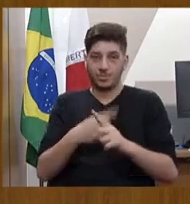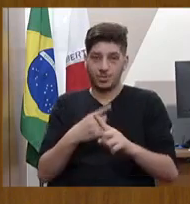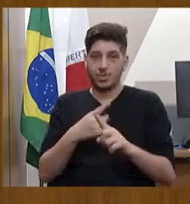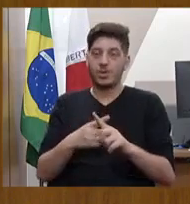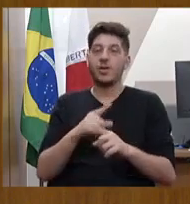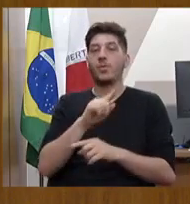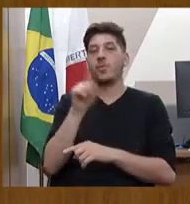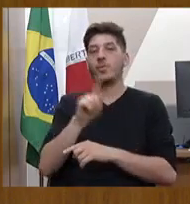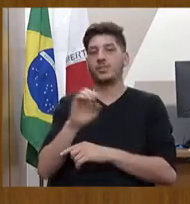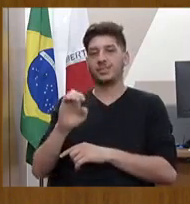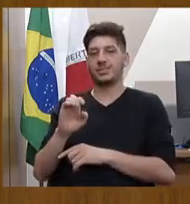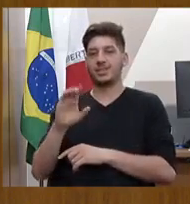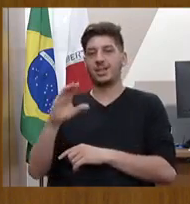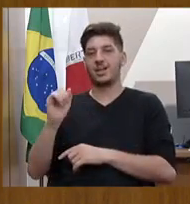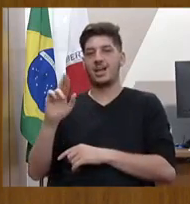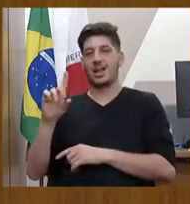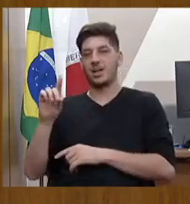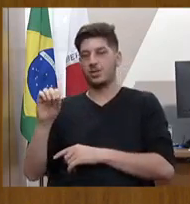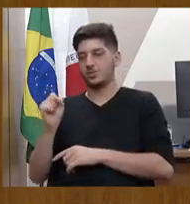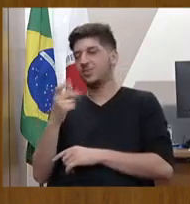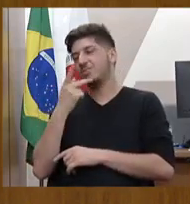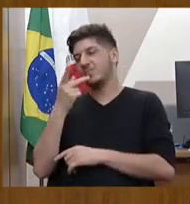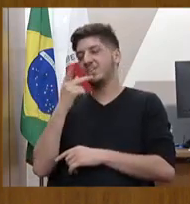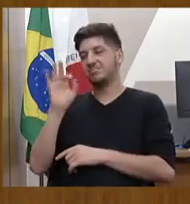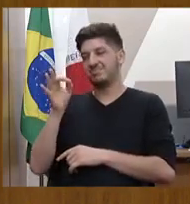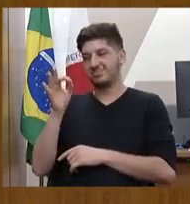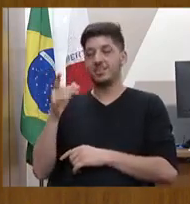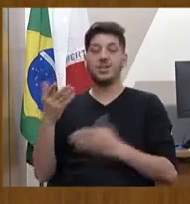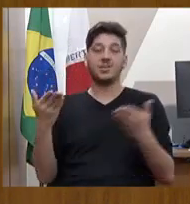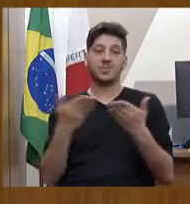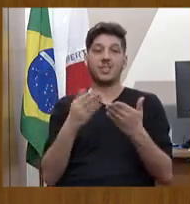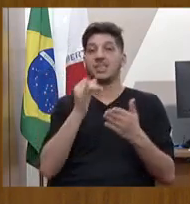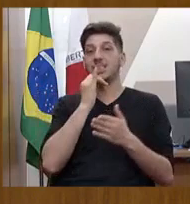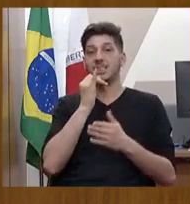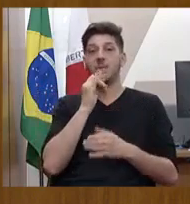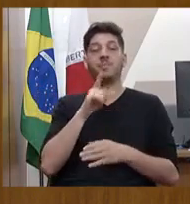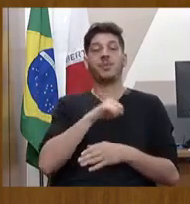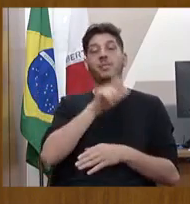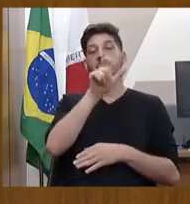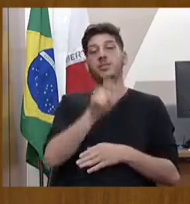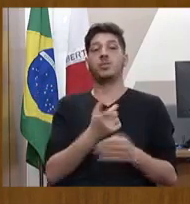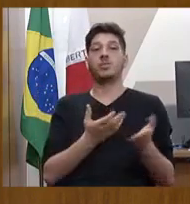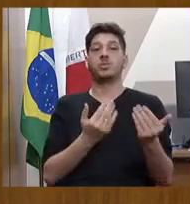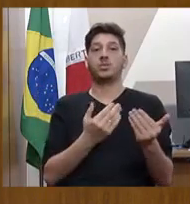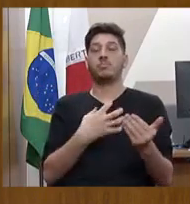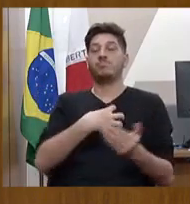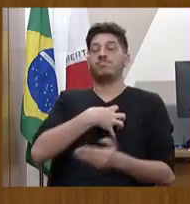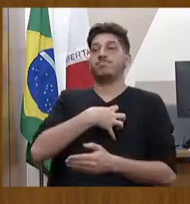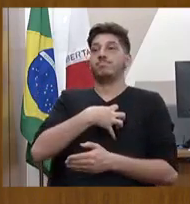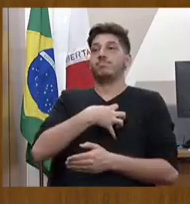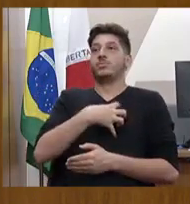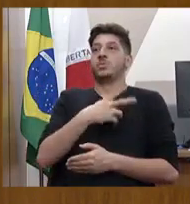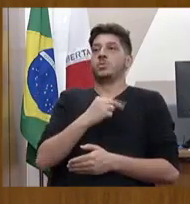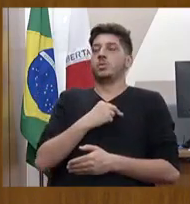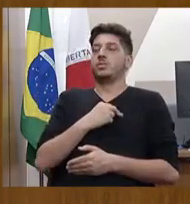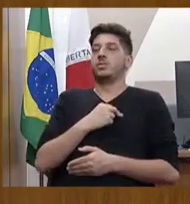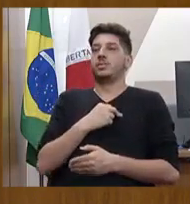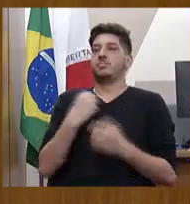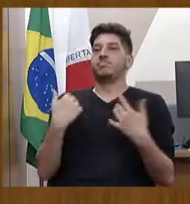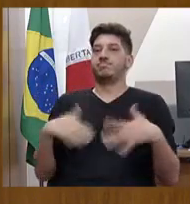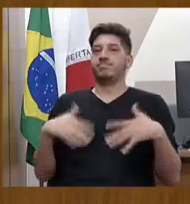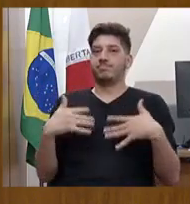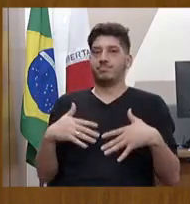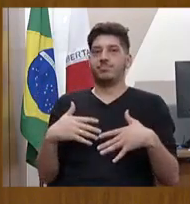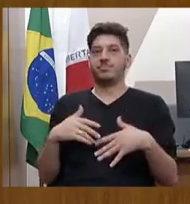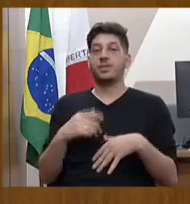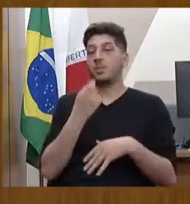pontuou aqui é muito triste você ter um jovem que é um caso que me marcou agora recente um jovem de